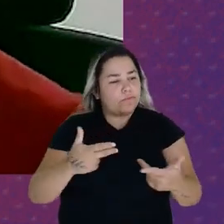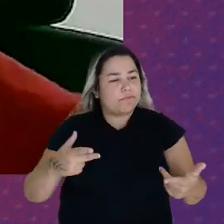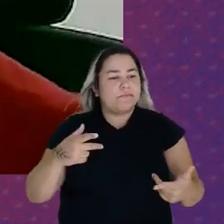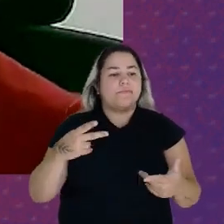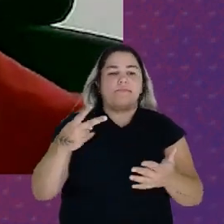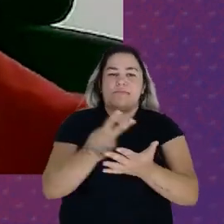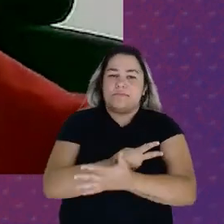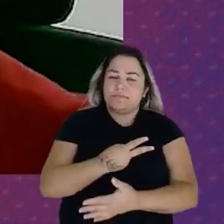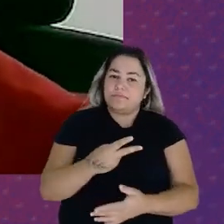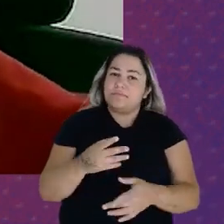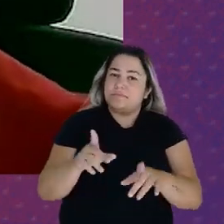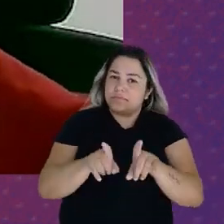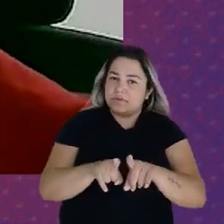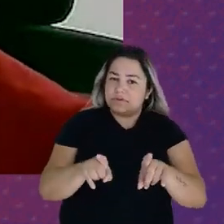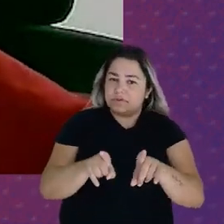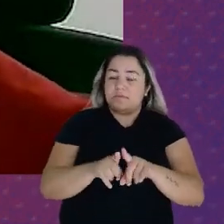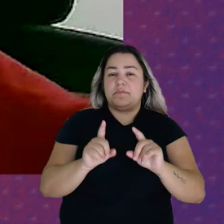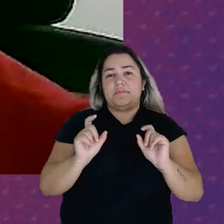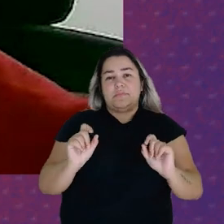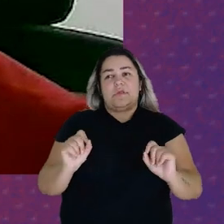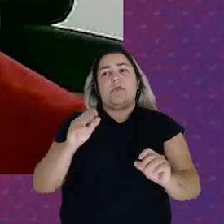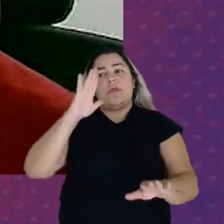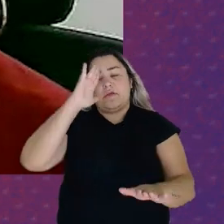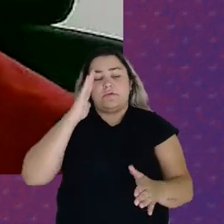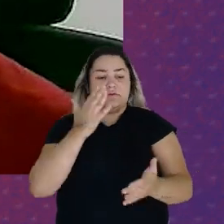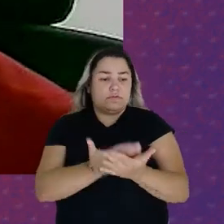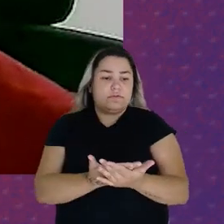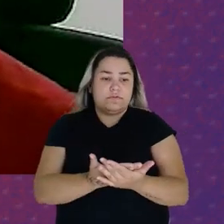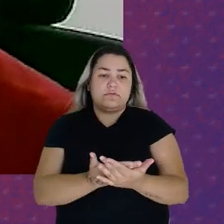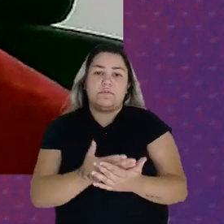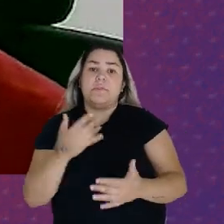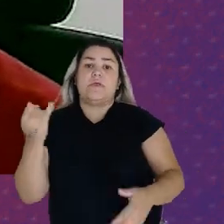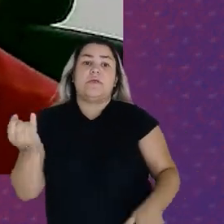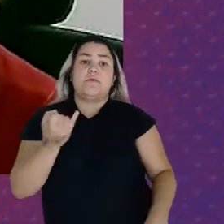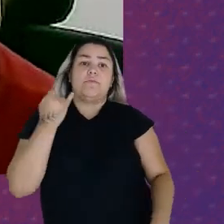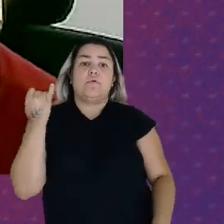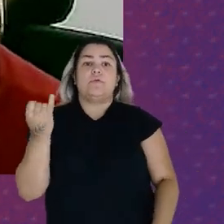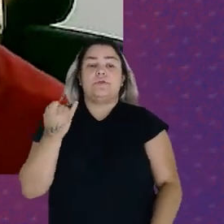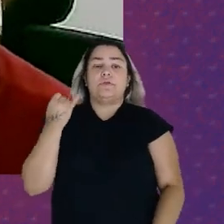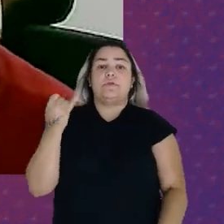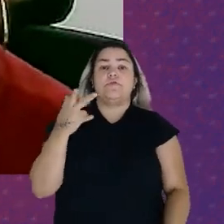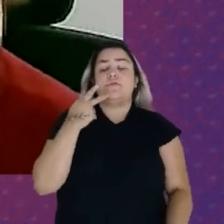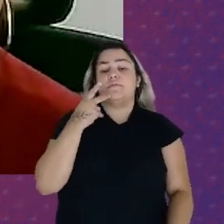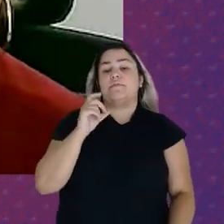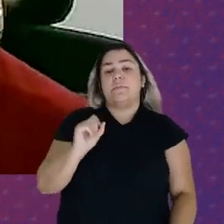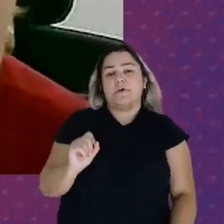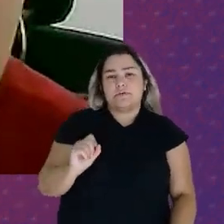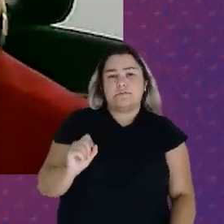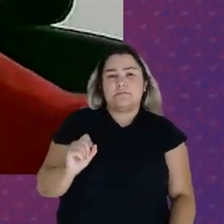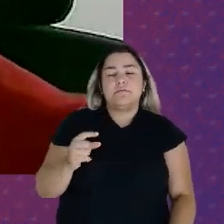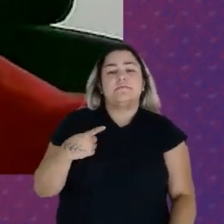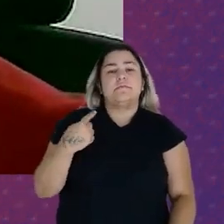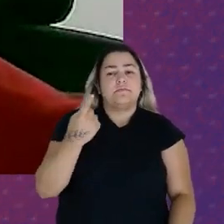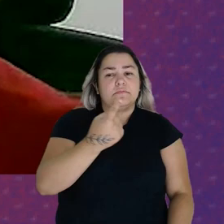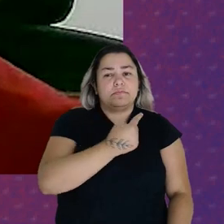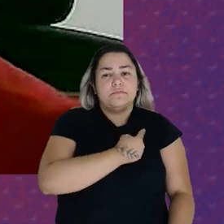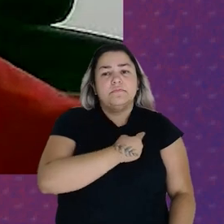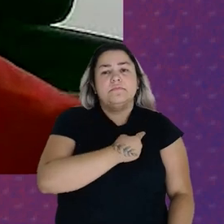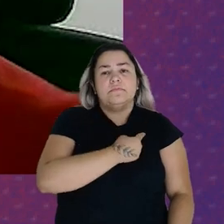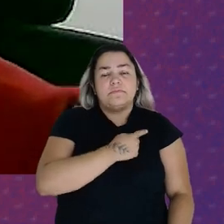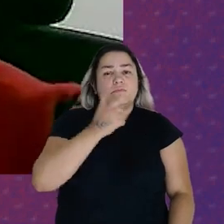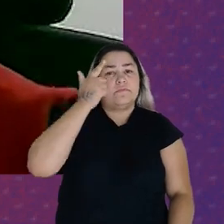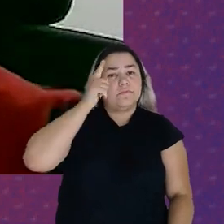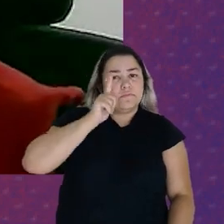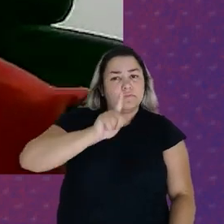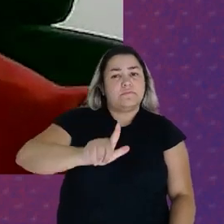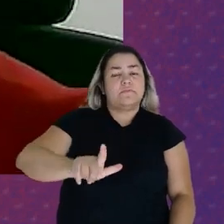comigo e que eu acredito ser fundamental para que nós não passemos por isso novamente,